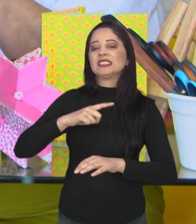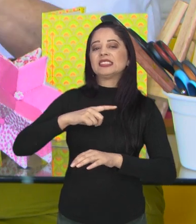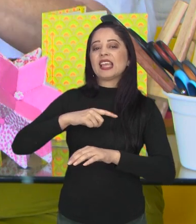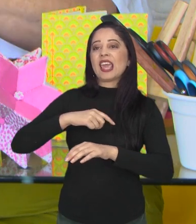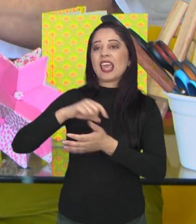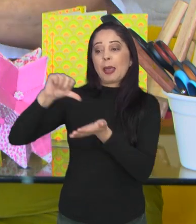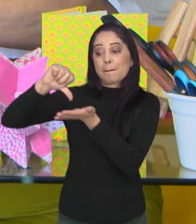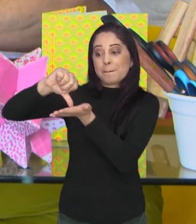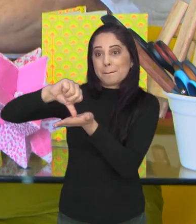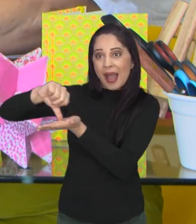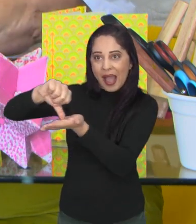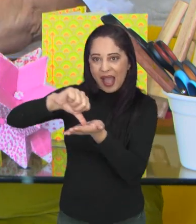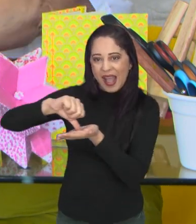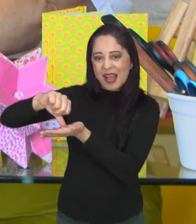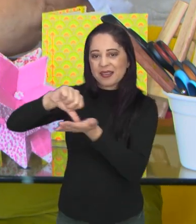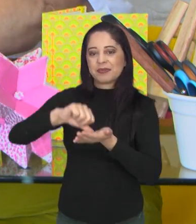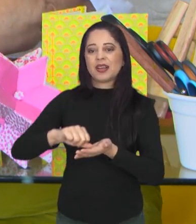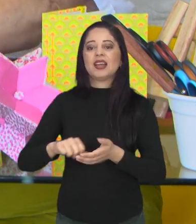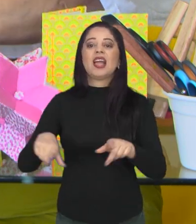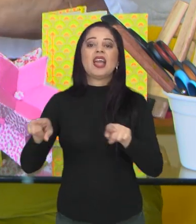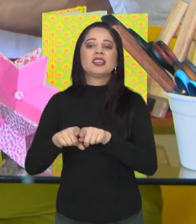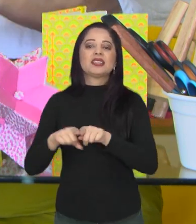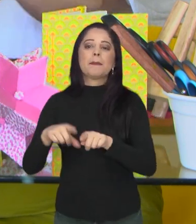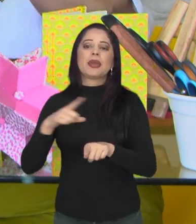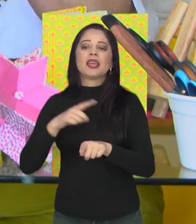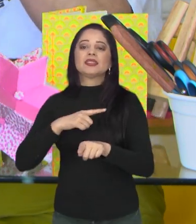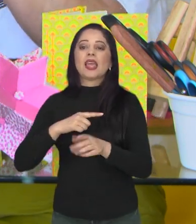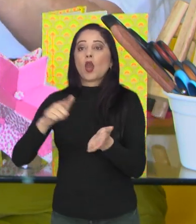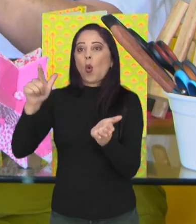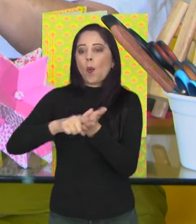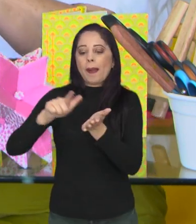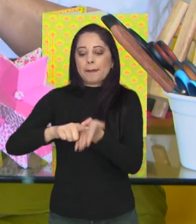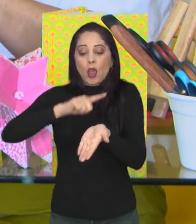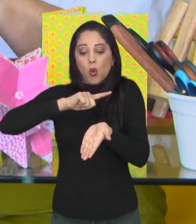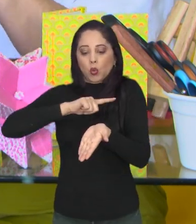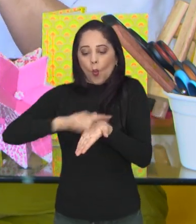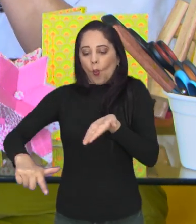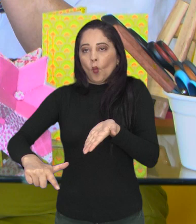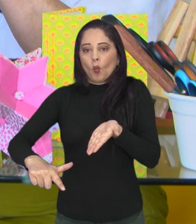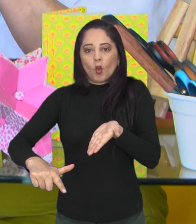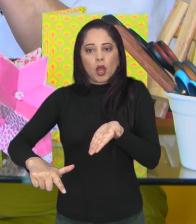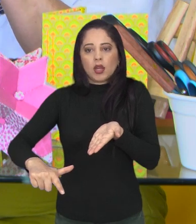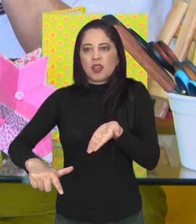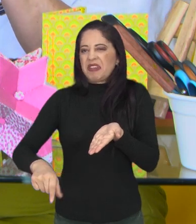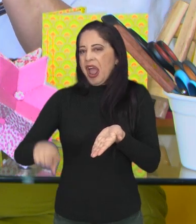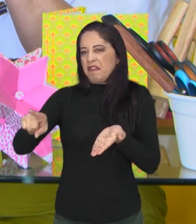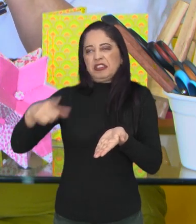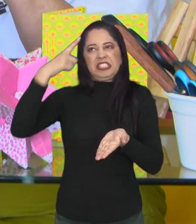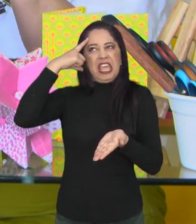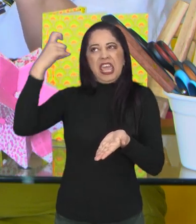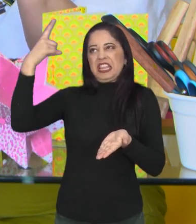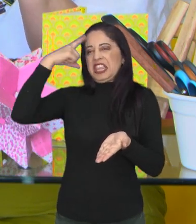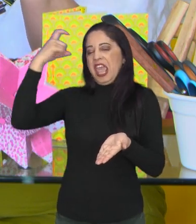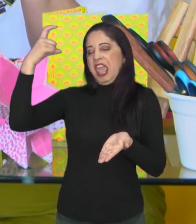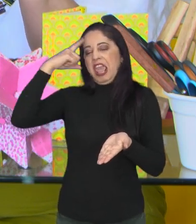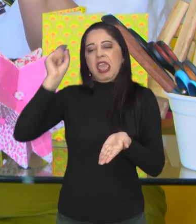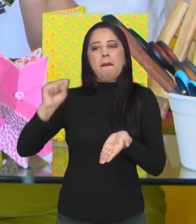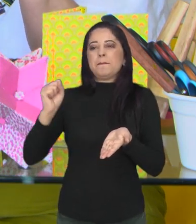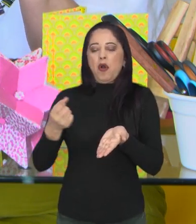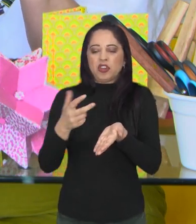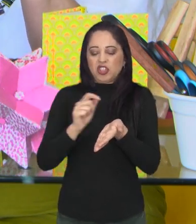você pode escolher e tenho também ele liso né que aí você solta sua criatividade